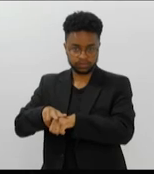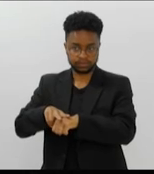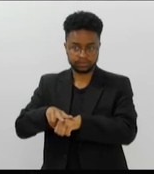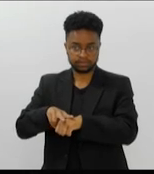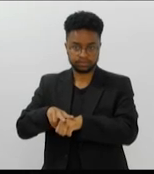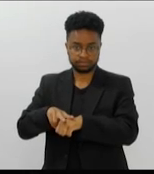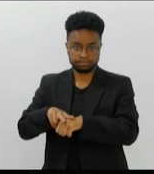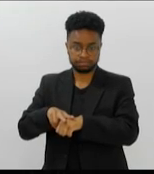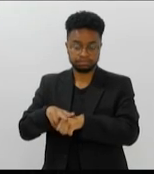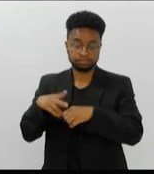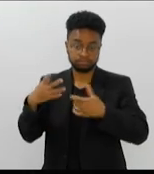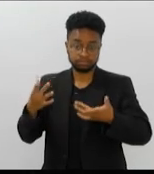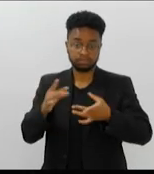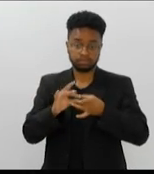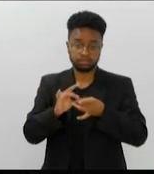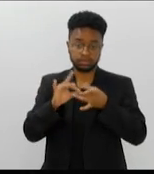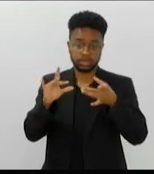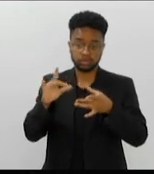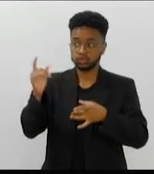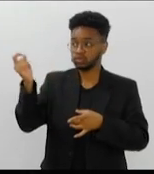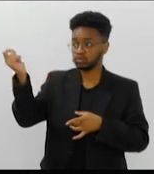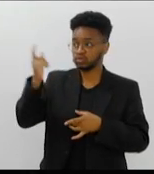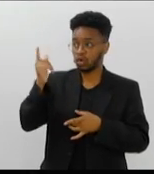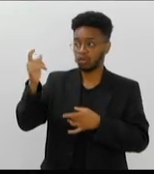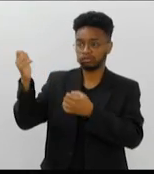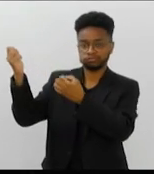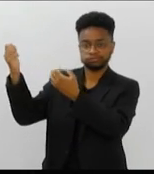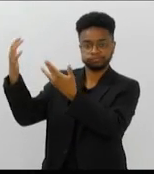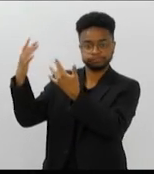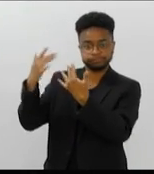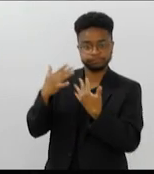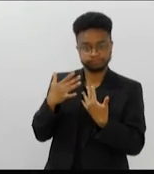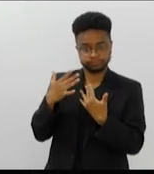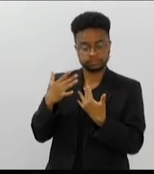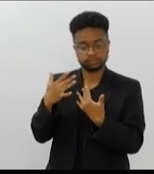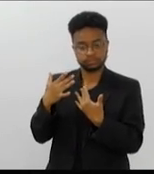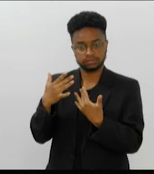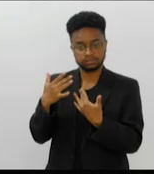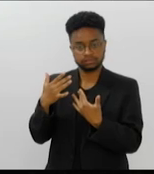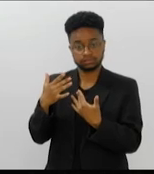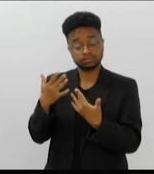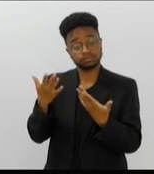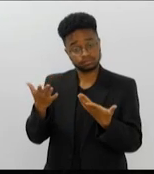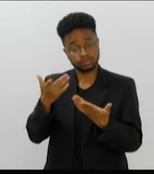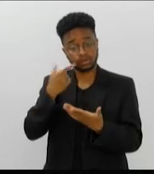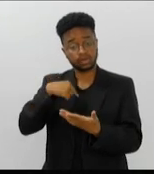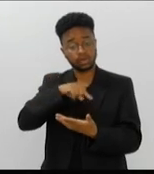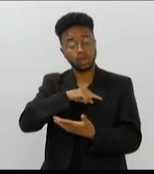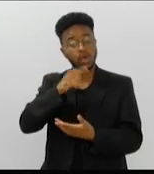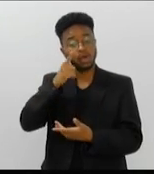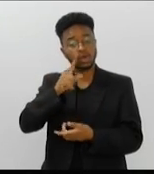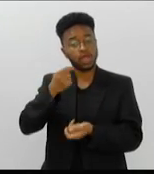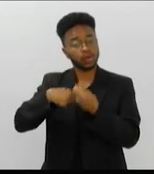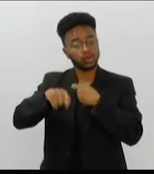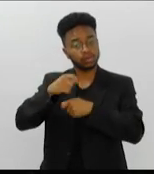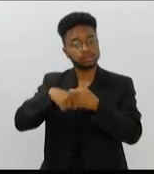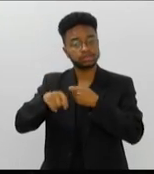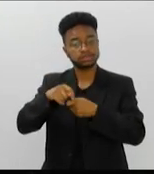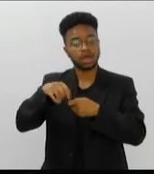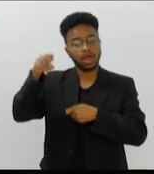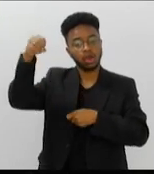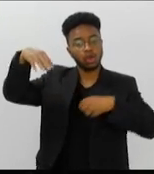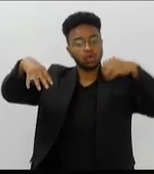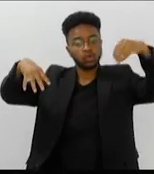que permite a entrada dos raios solares, a gente economiza luz indireta.